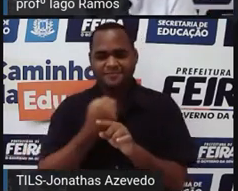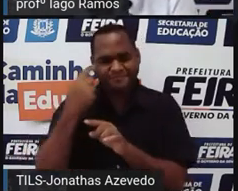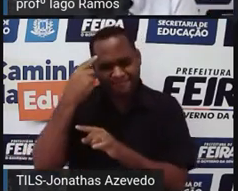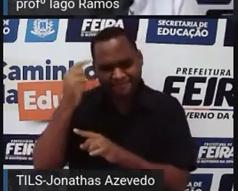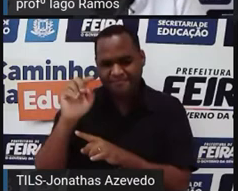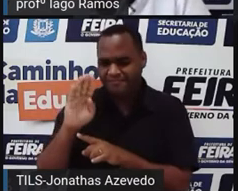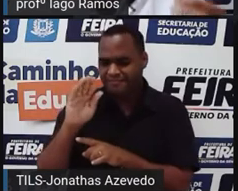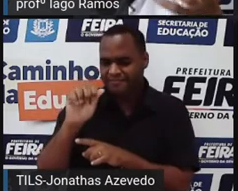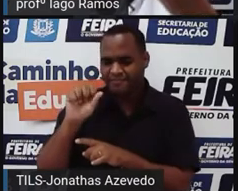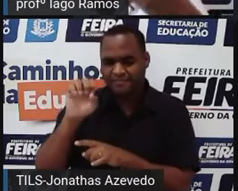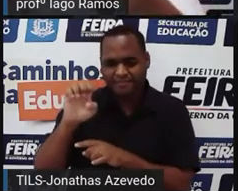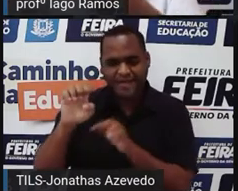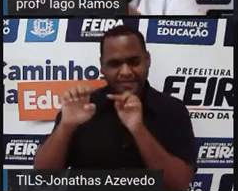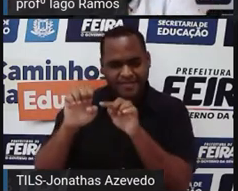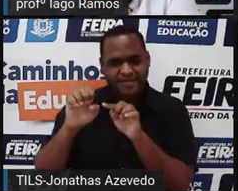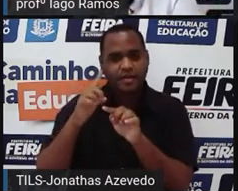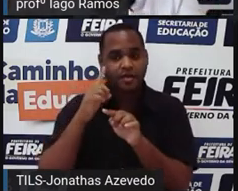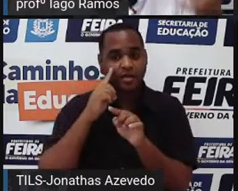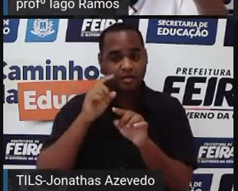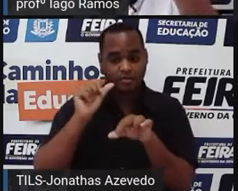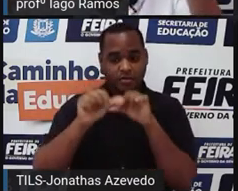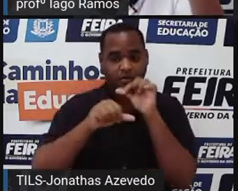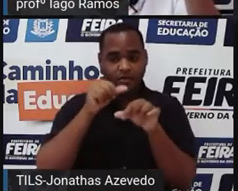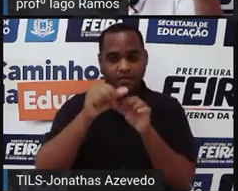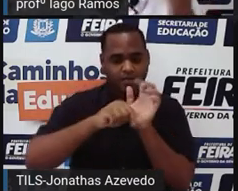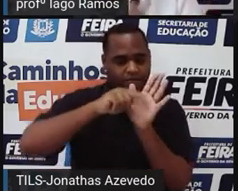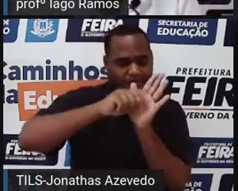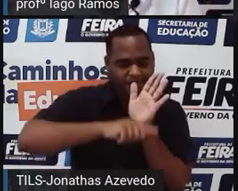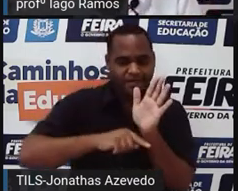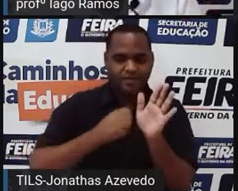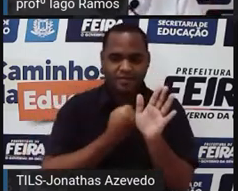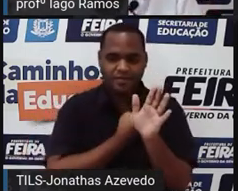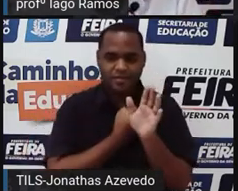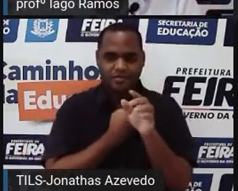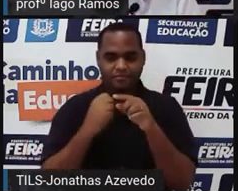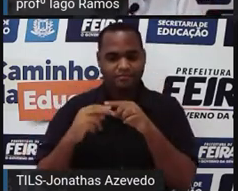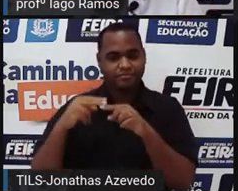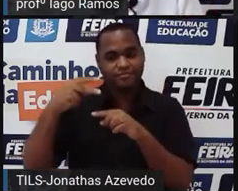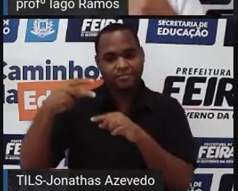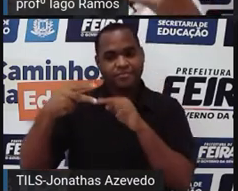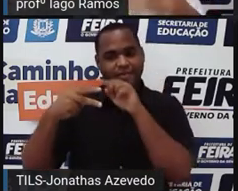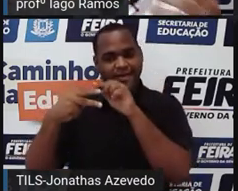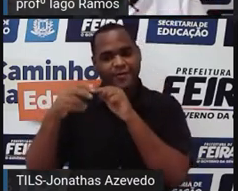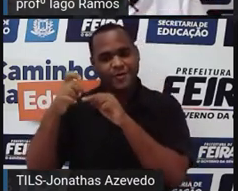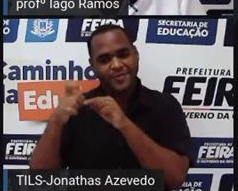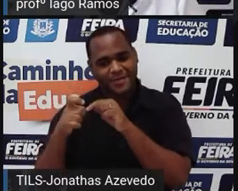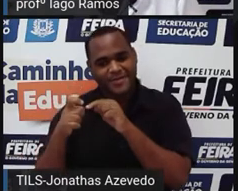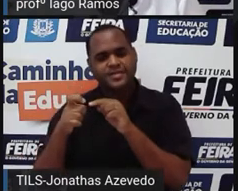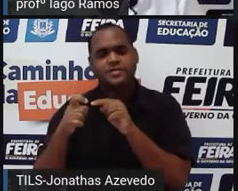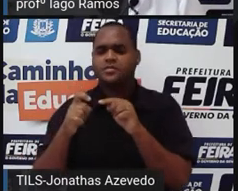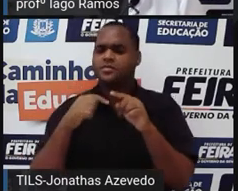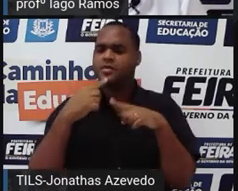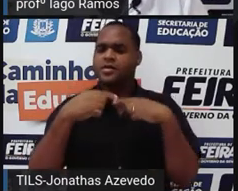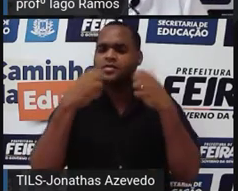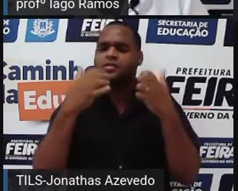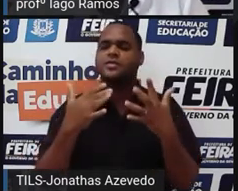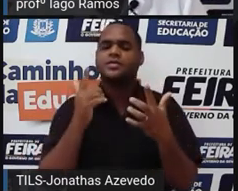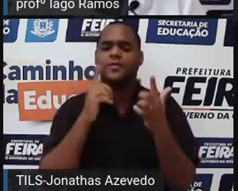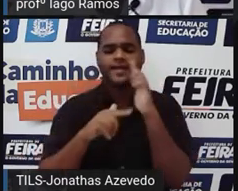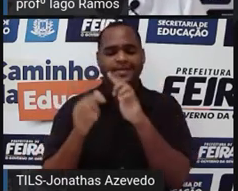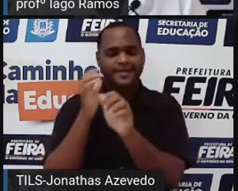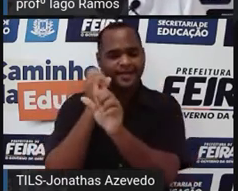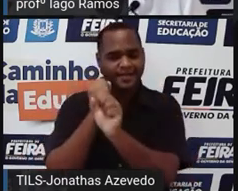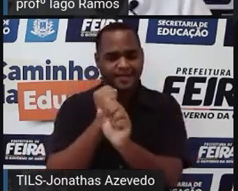base, faz uma subtração com os numerozinhos de cima, que são os expoentes, e depois disso é só calcular essa